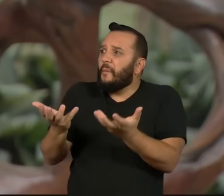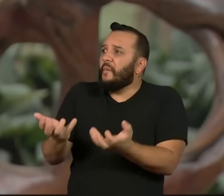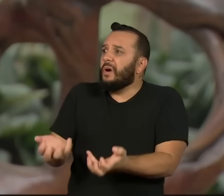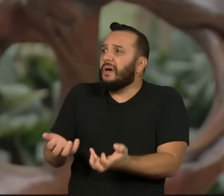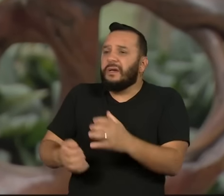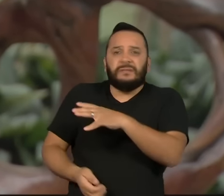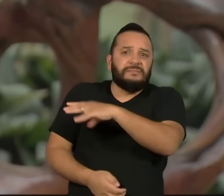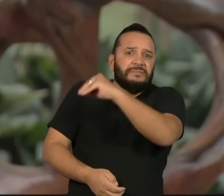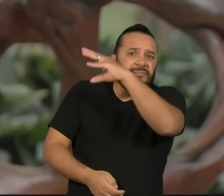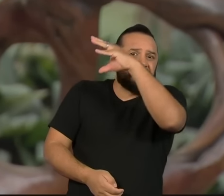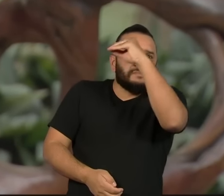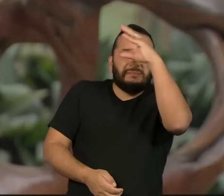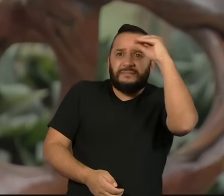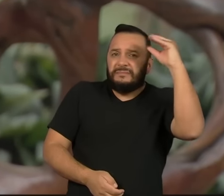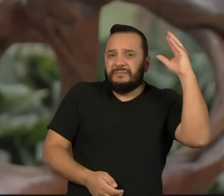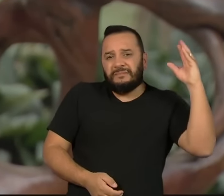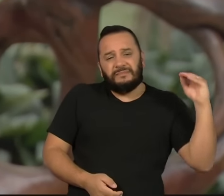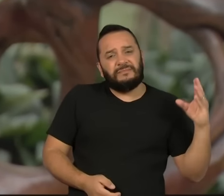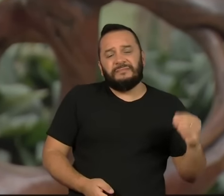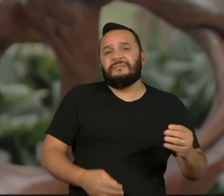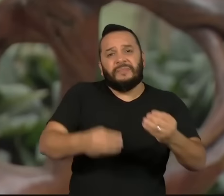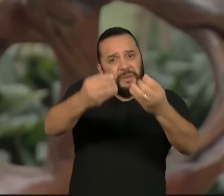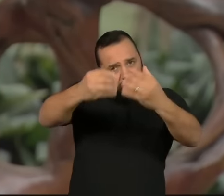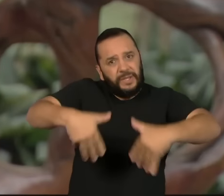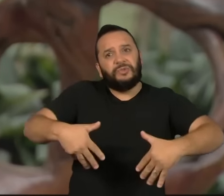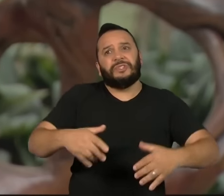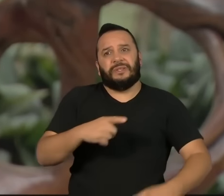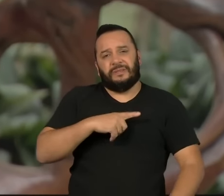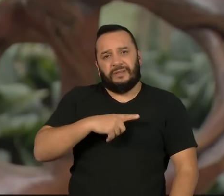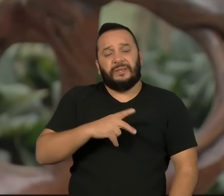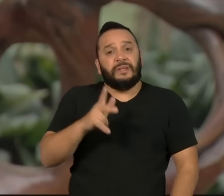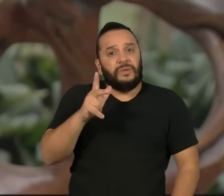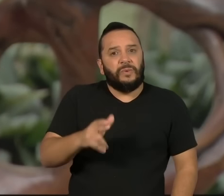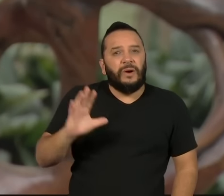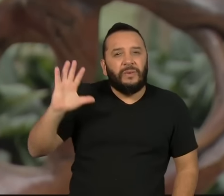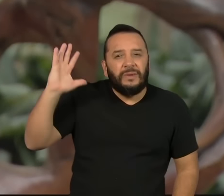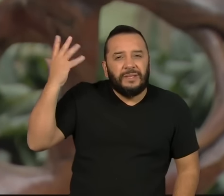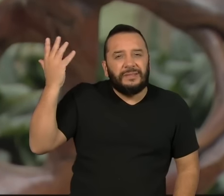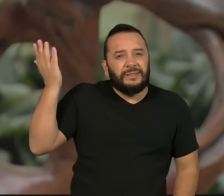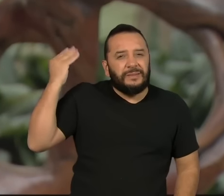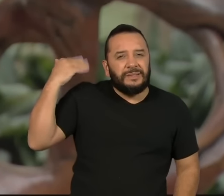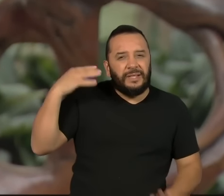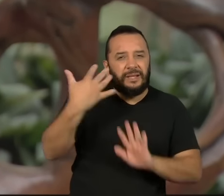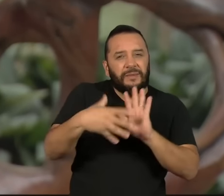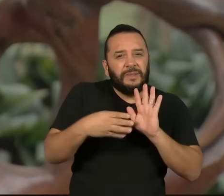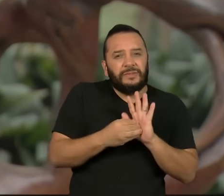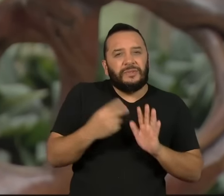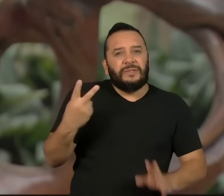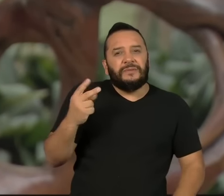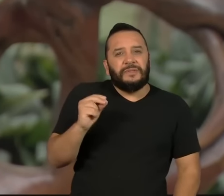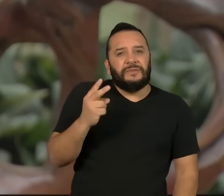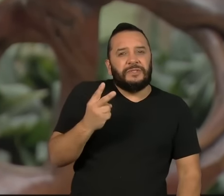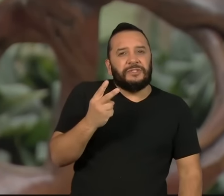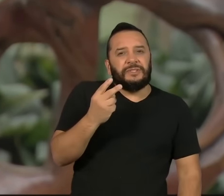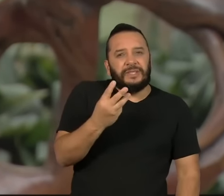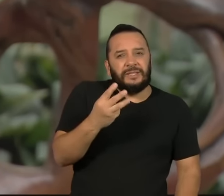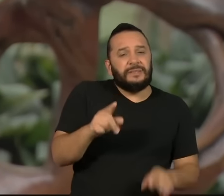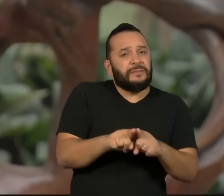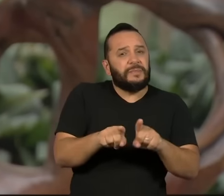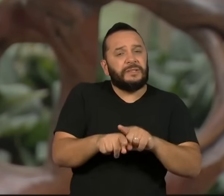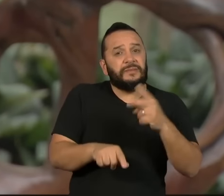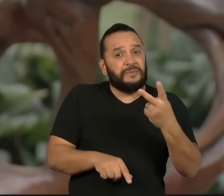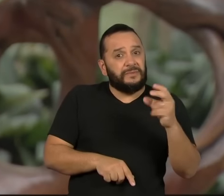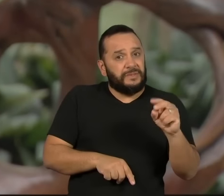e prejudiciais já registrados, como o que aconteceu na Amazônia em 2023 e